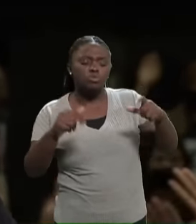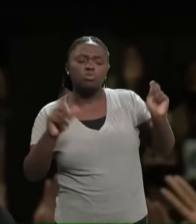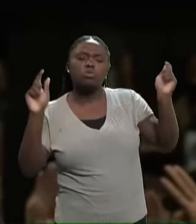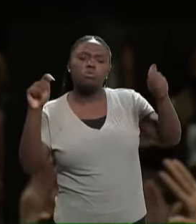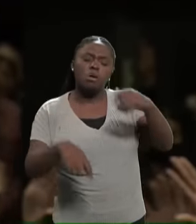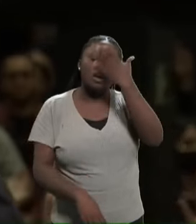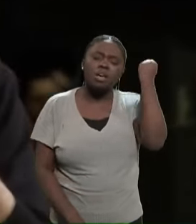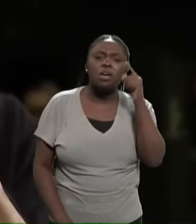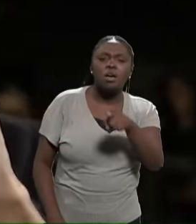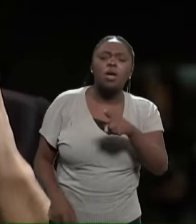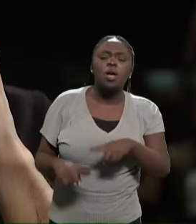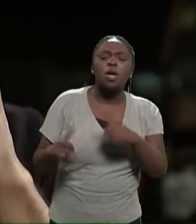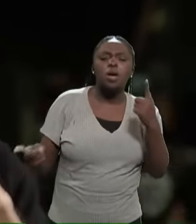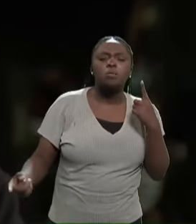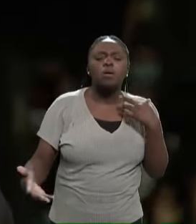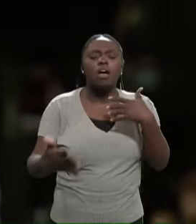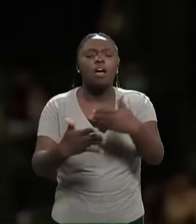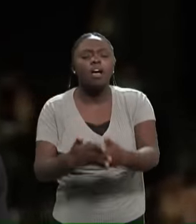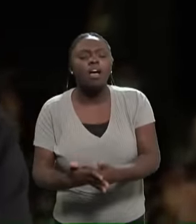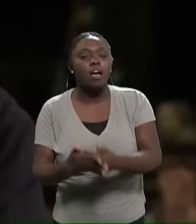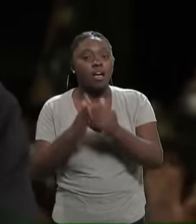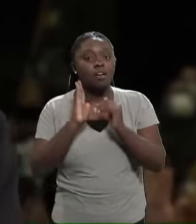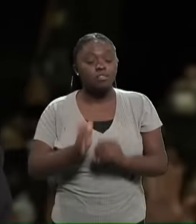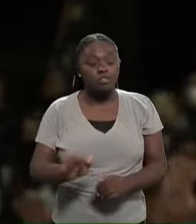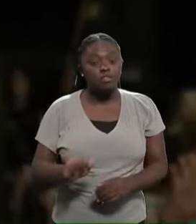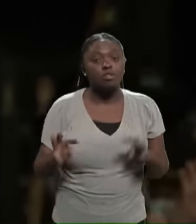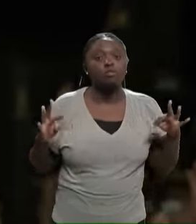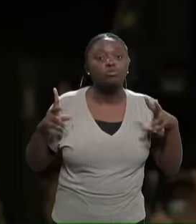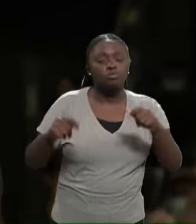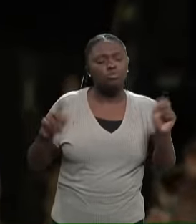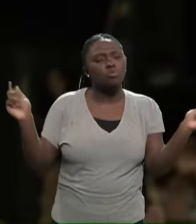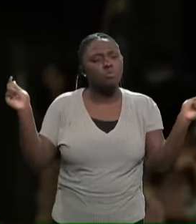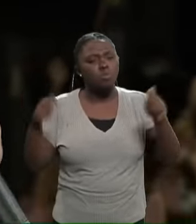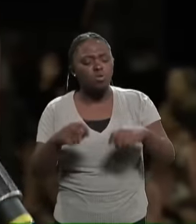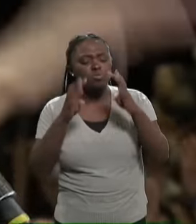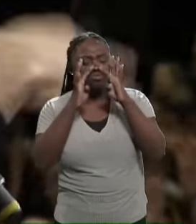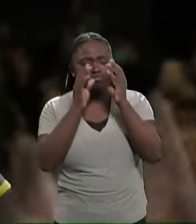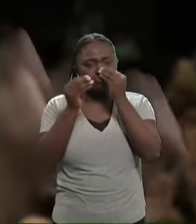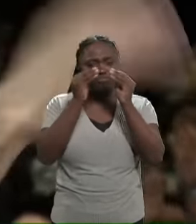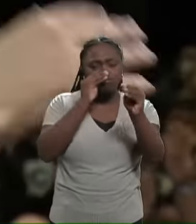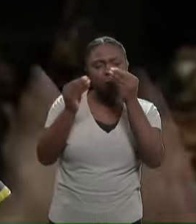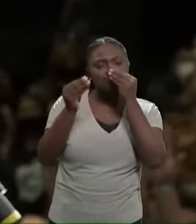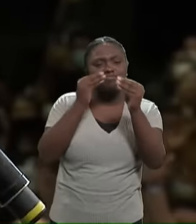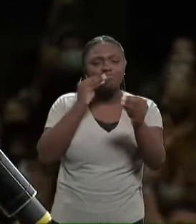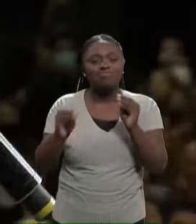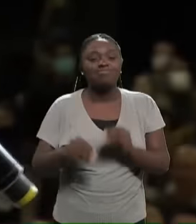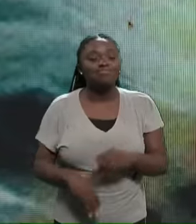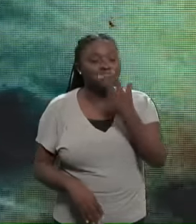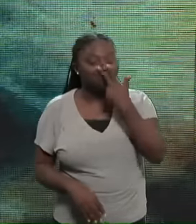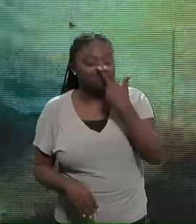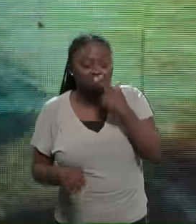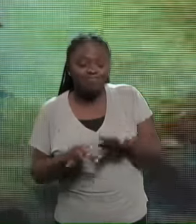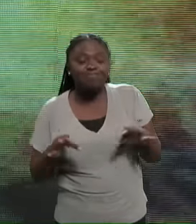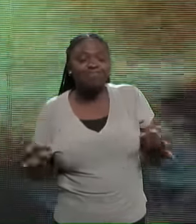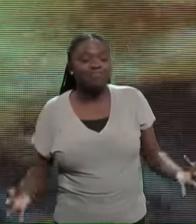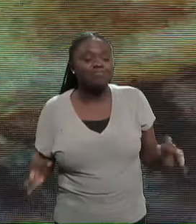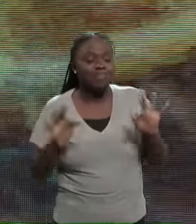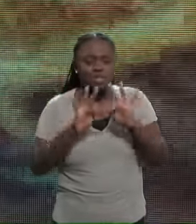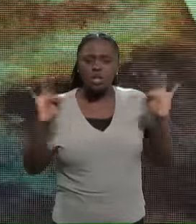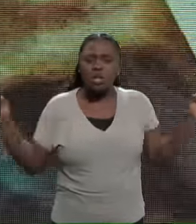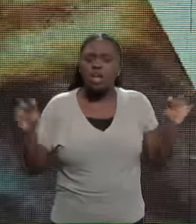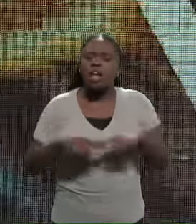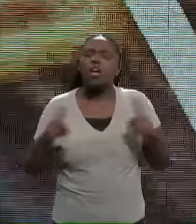mas chegou a tua hora. Todo el mundo pode te amuilhar, mas chegou a tua hora. Parece uma frase simples, mas é uma frase